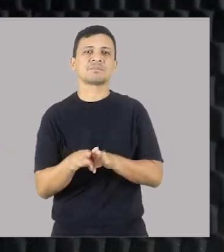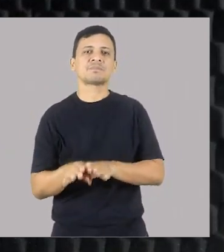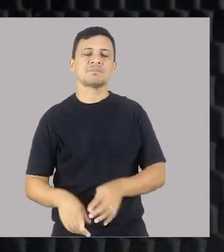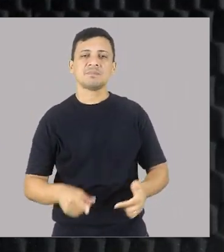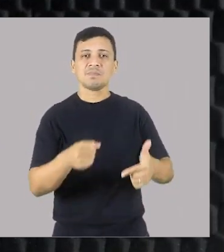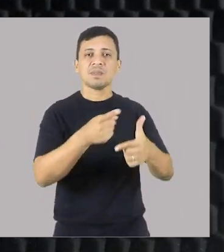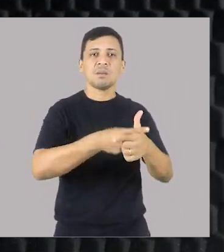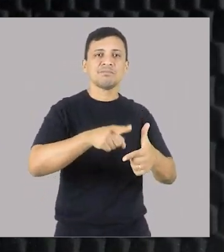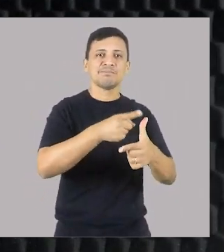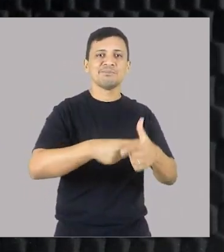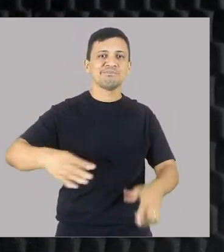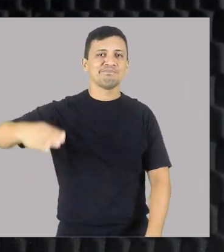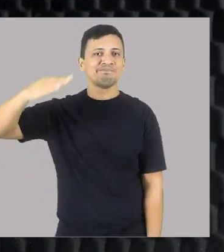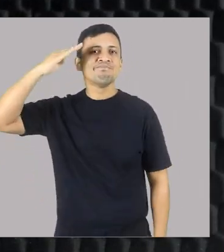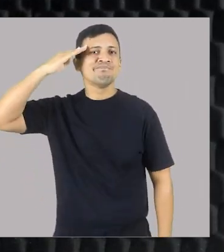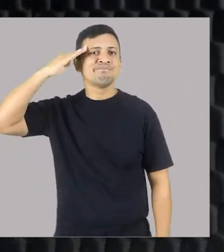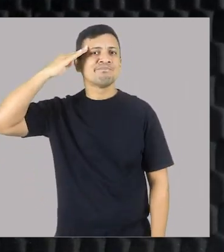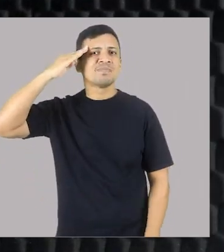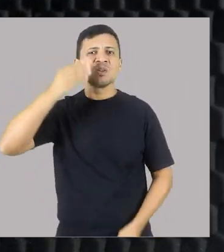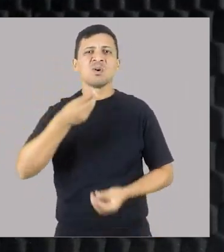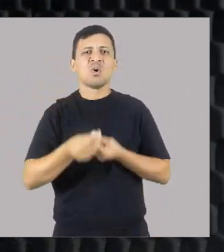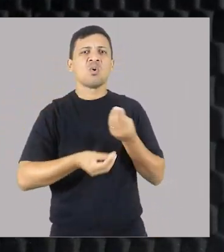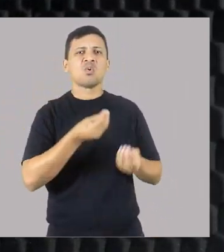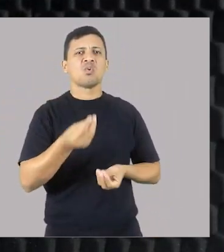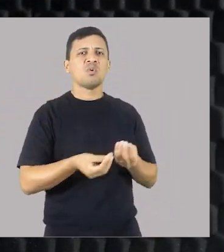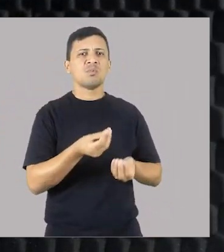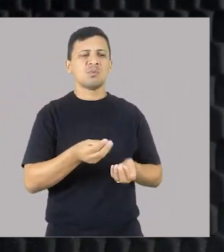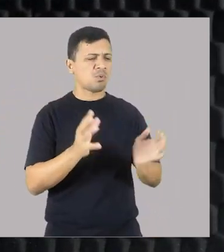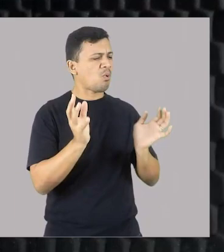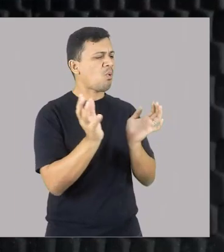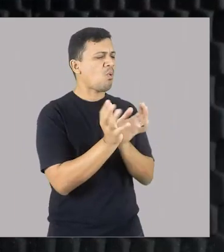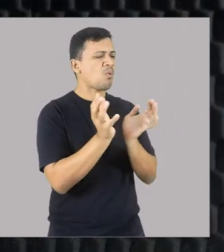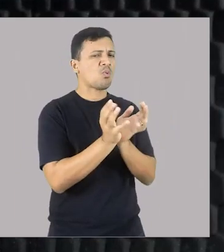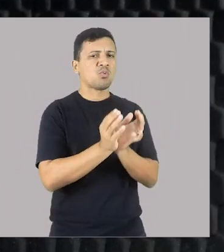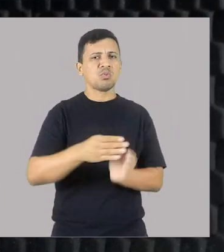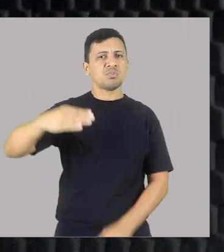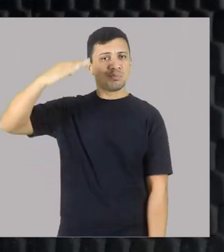que mostra um exército rompendo com a monarquia,